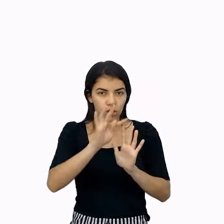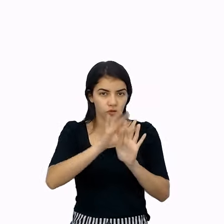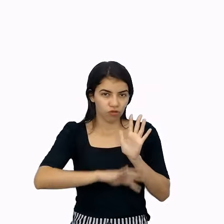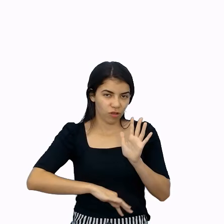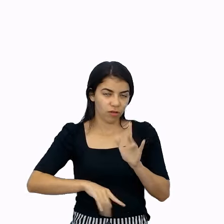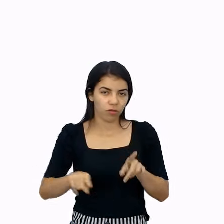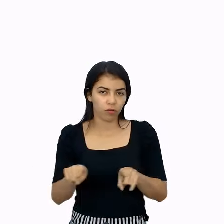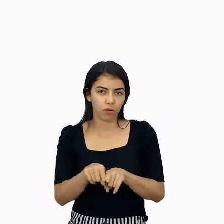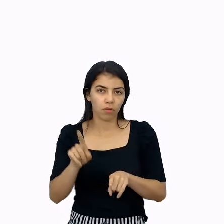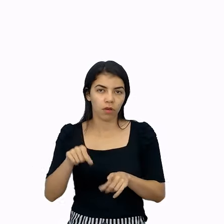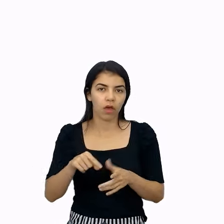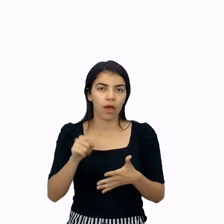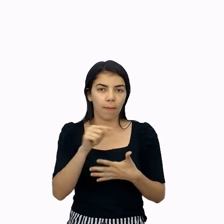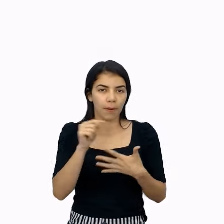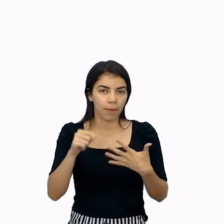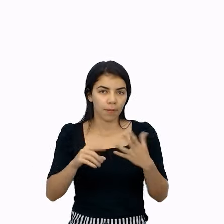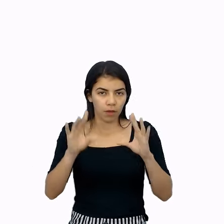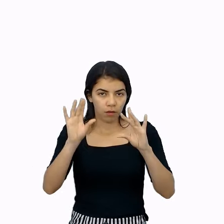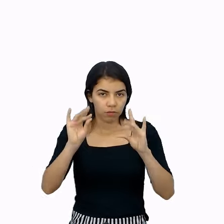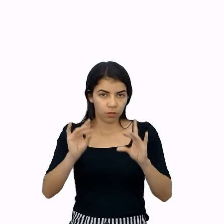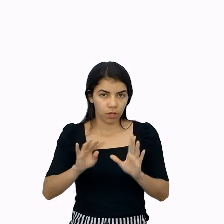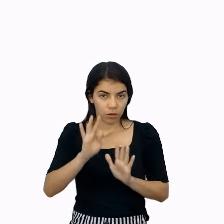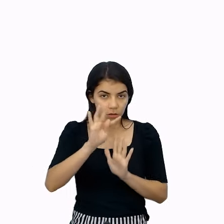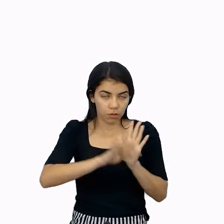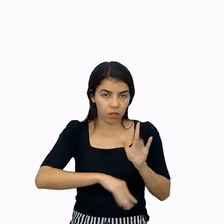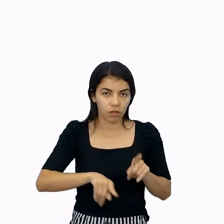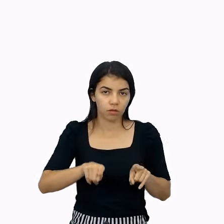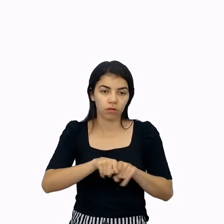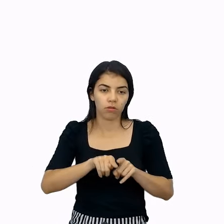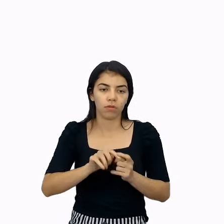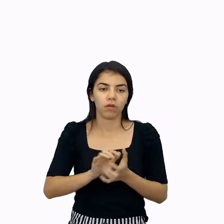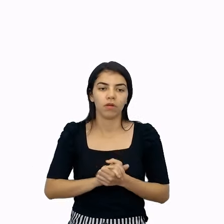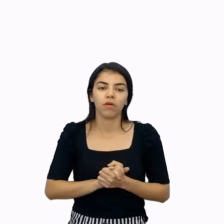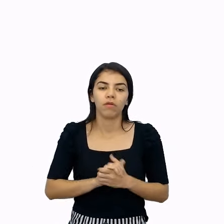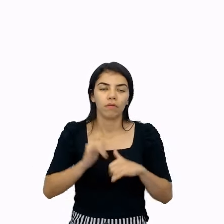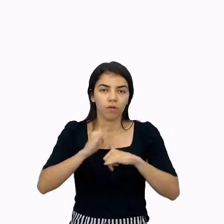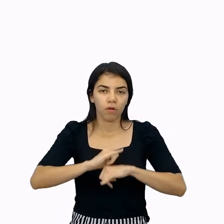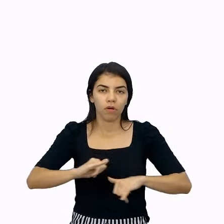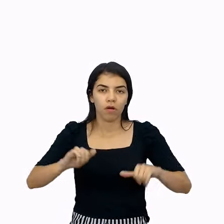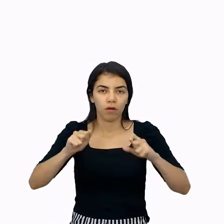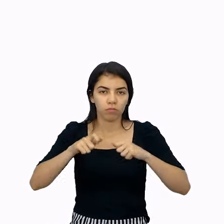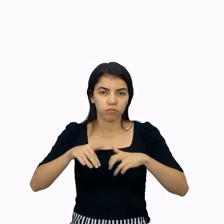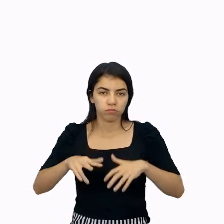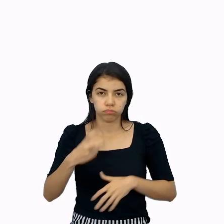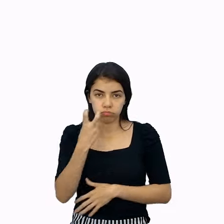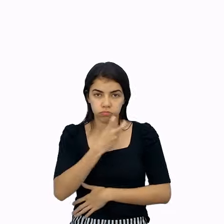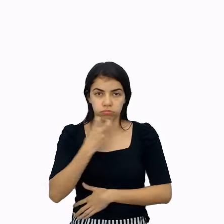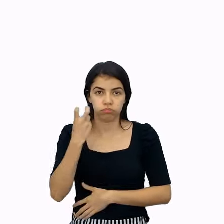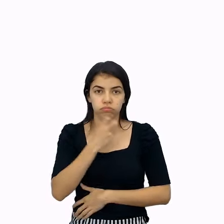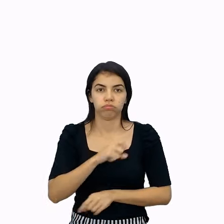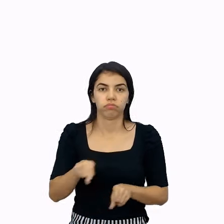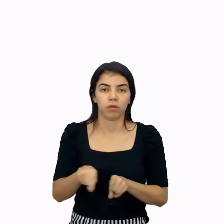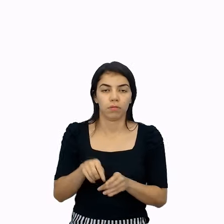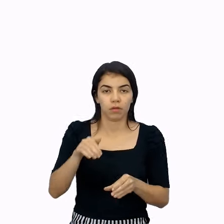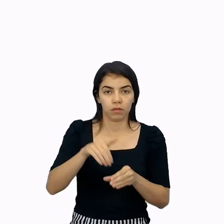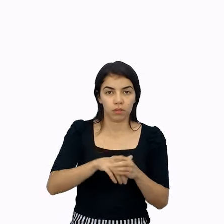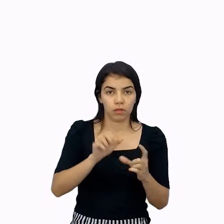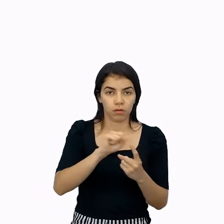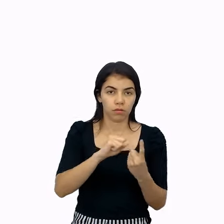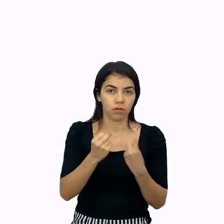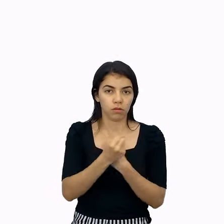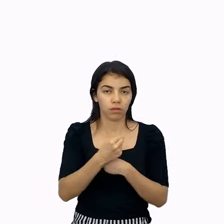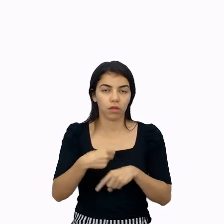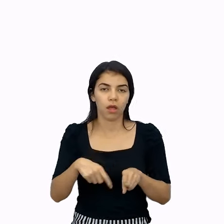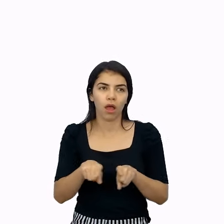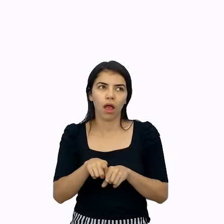dos gêneros que vão sendo, dos textos, né, que vão sendo divulgados, oralizados na sociedade,